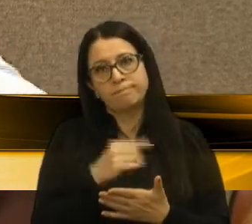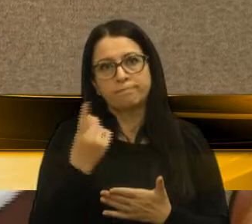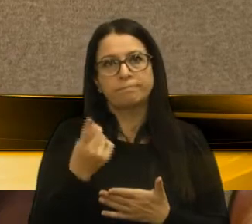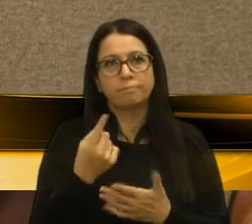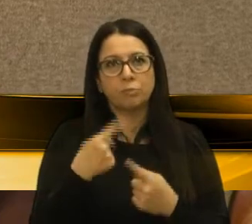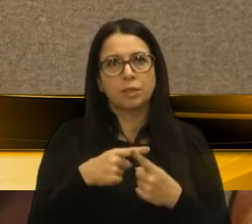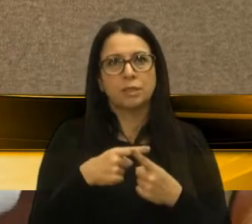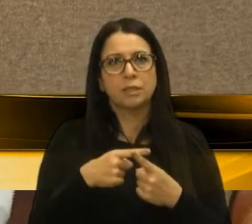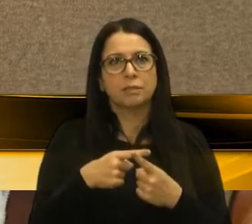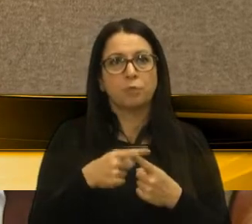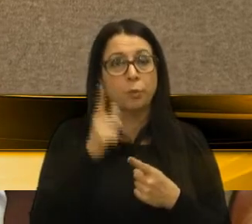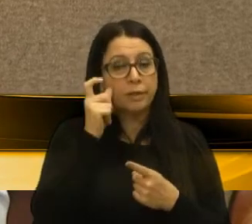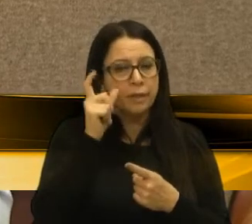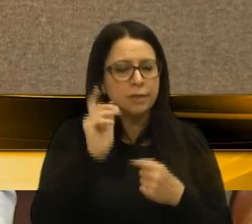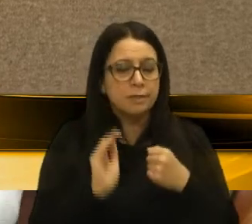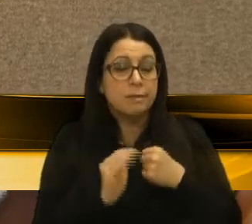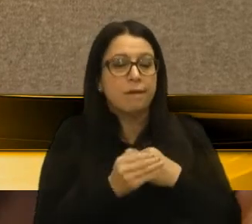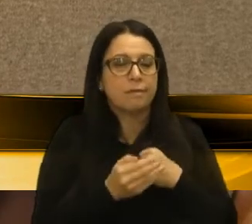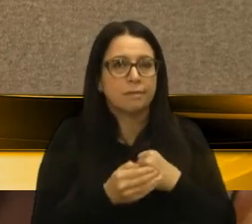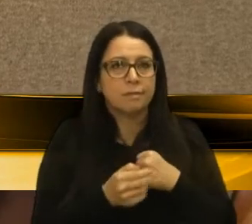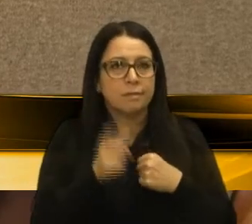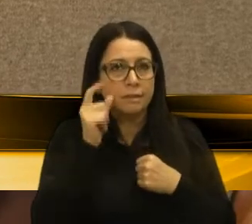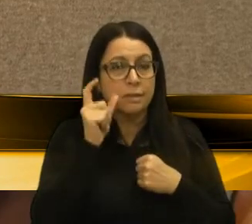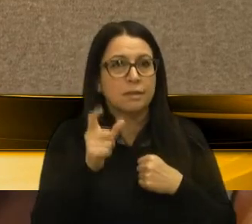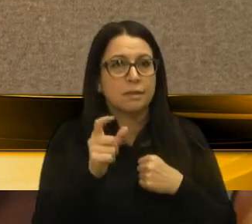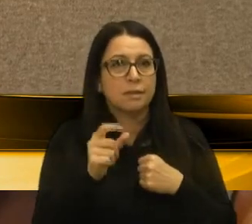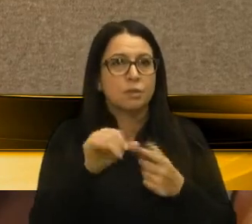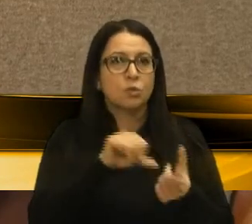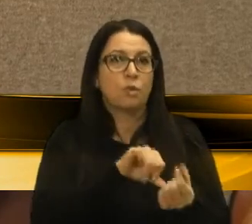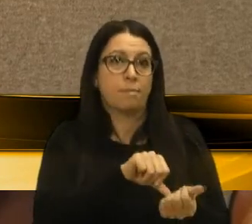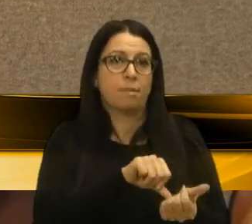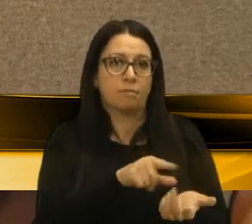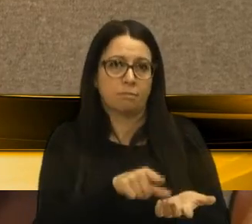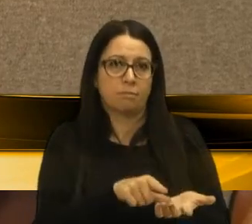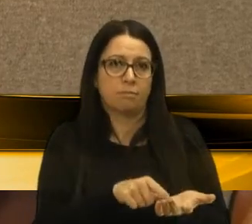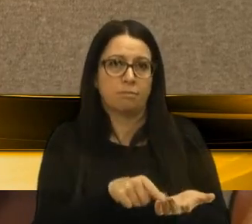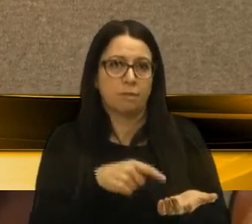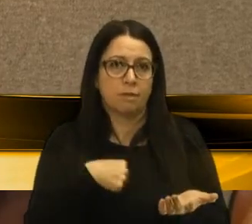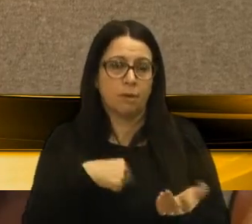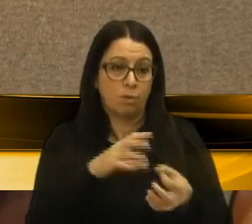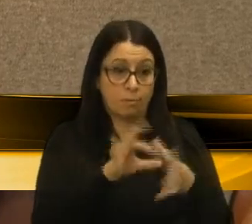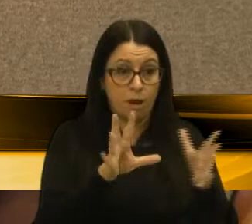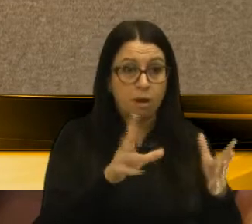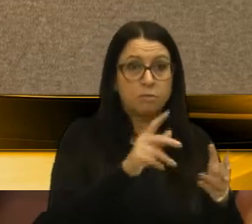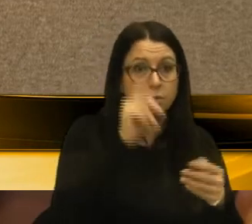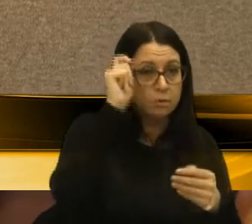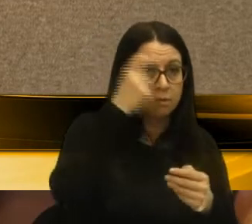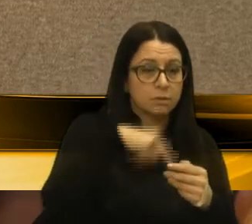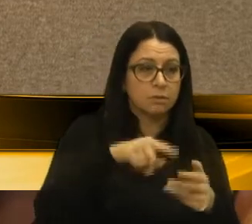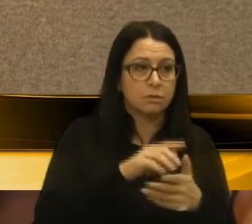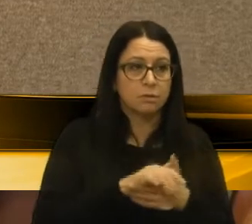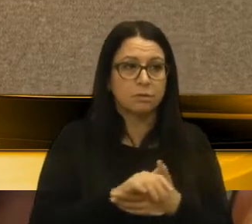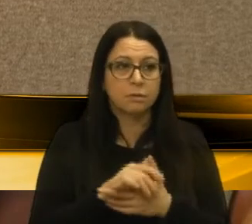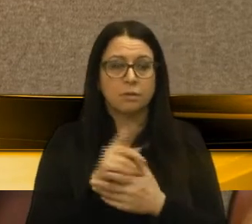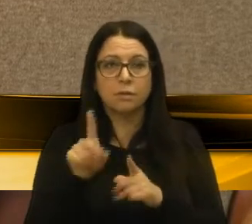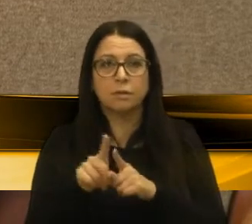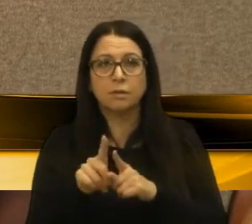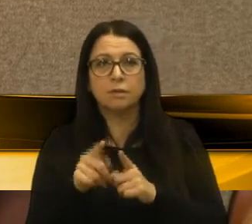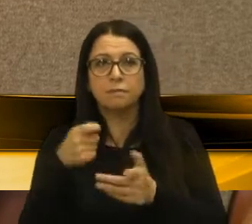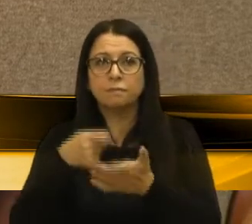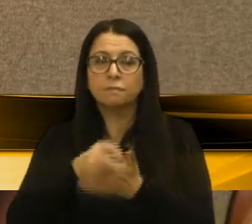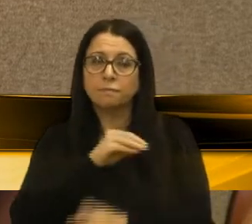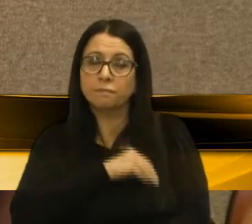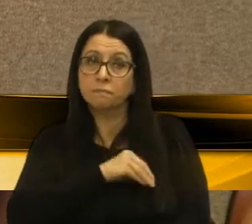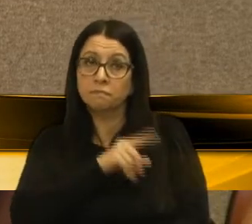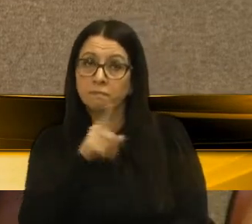um grande interesse por trás, o interesse do capital. Aí eu liberto os negros, pago salário para